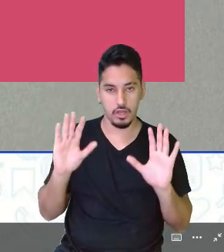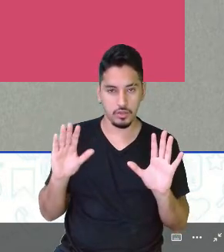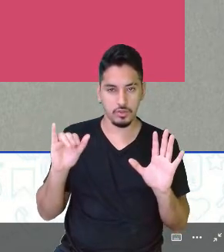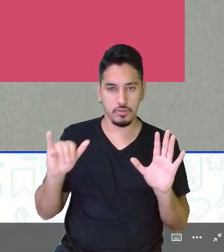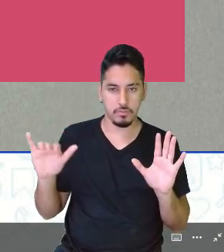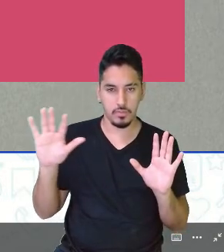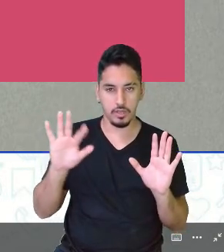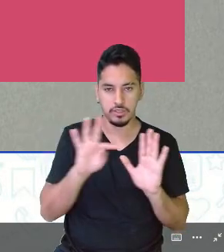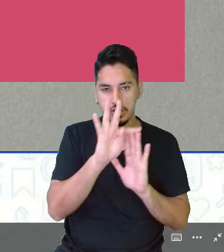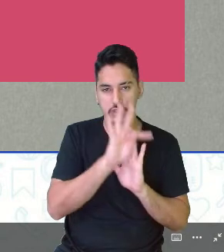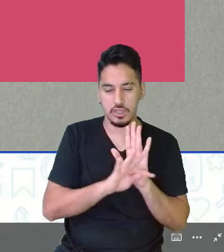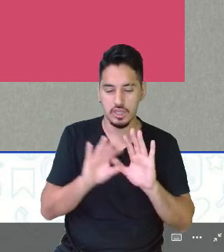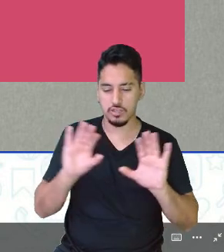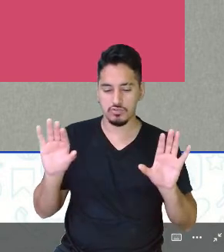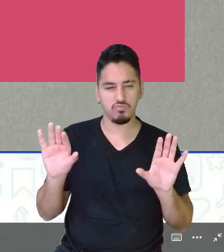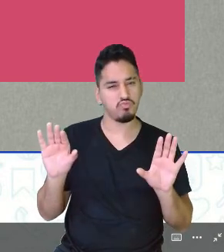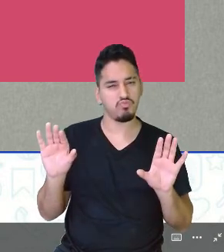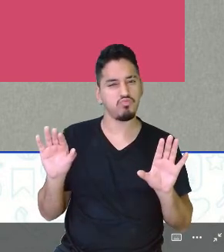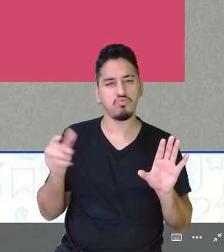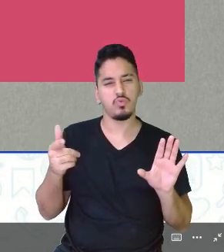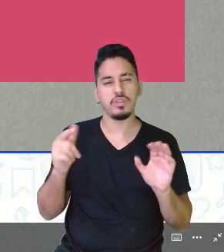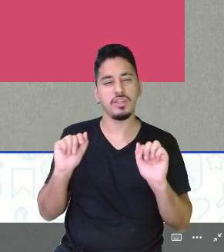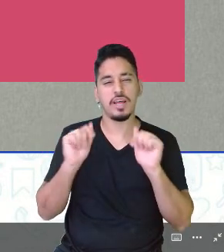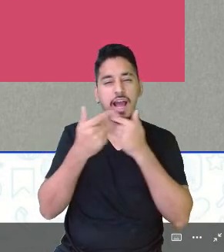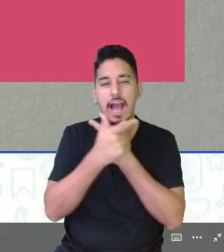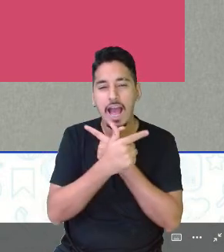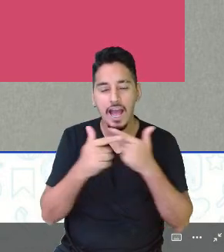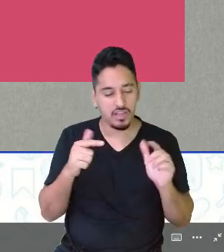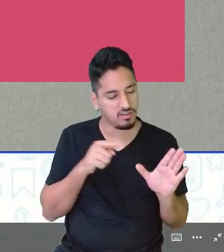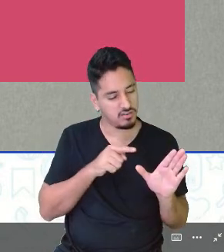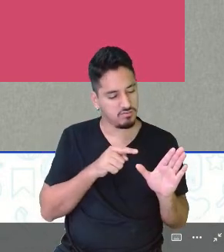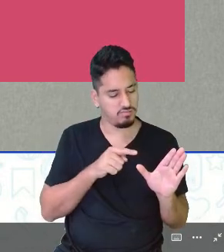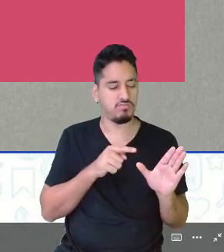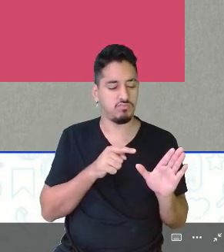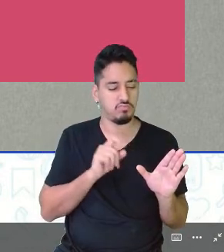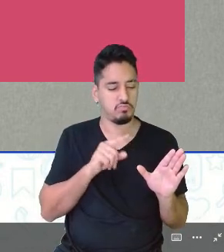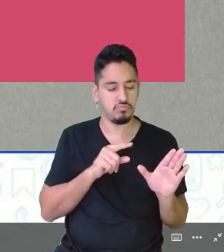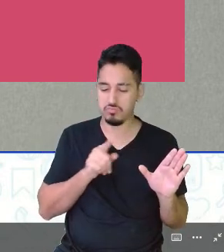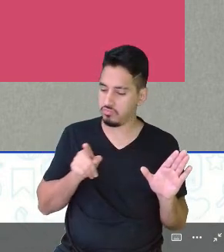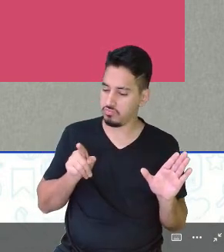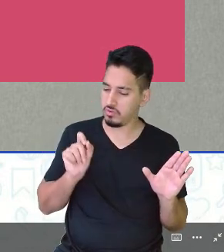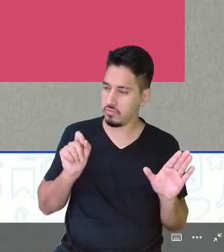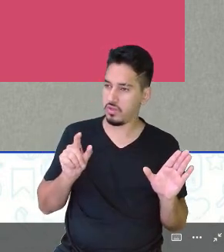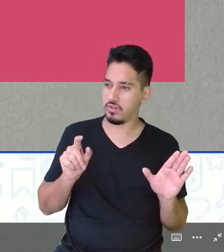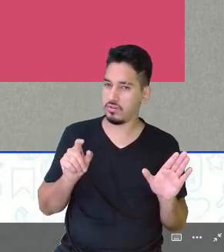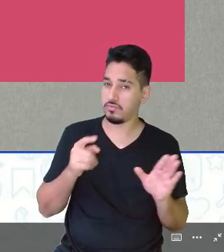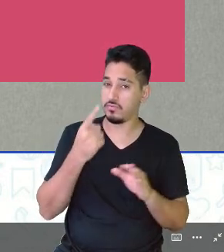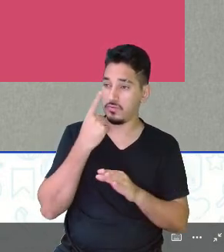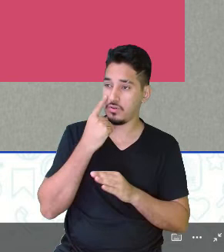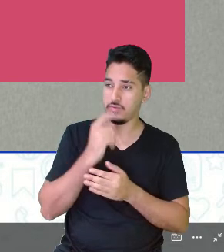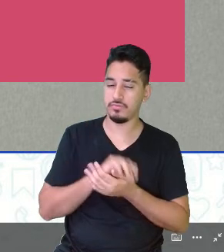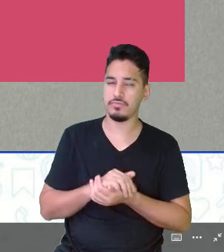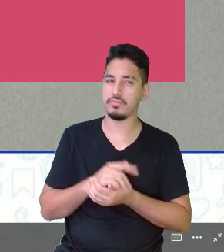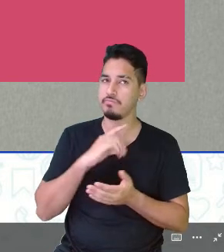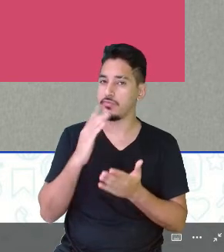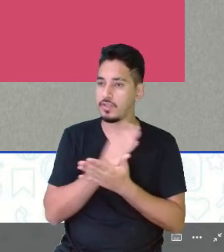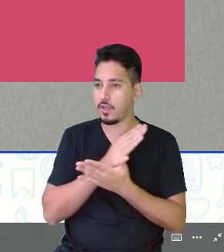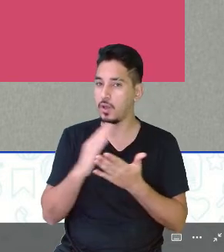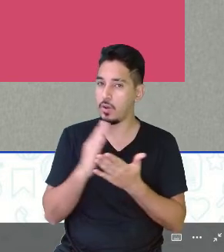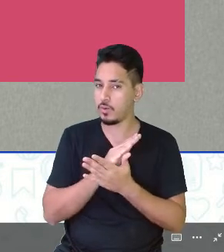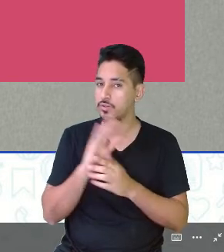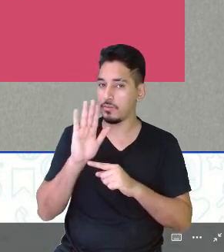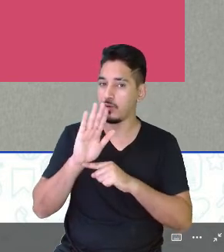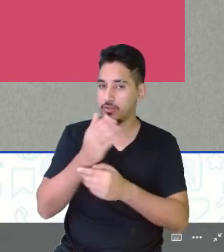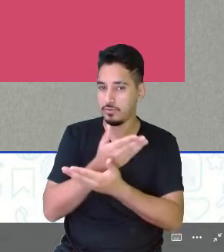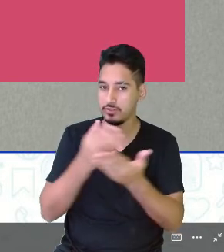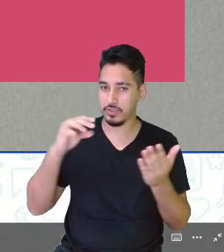esse texto, talvez não tivessem a mesma graça, talvez não tivessem o mesmo impacto. Então, vamos ver aqui. Eu trouxe alguns memes hoje, tá,